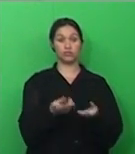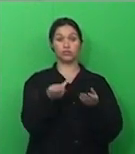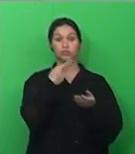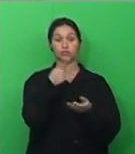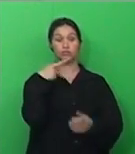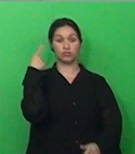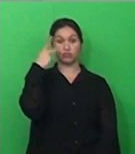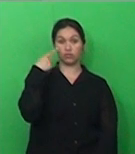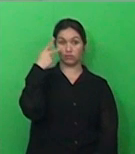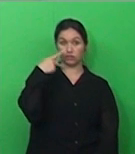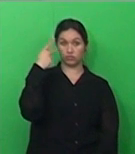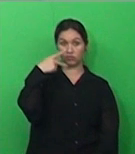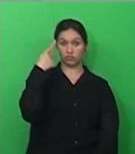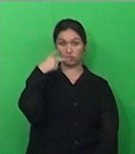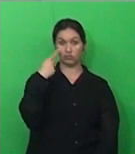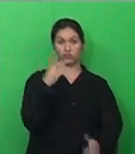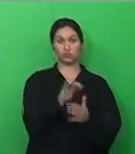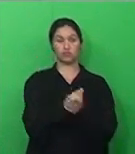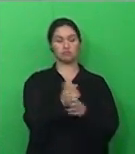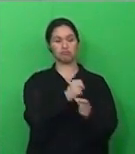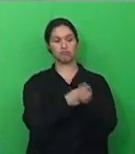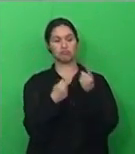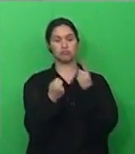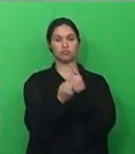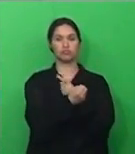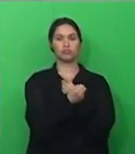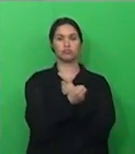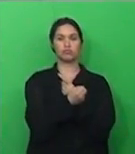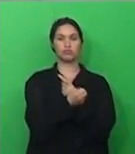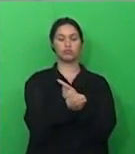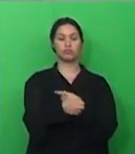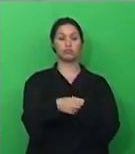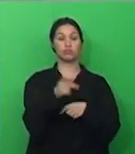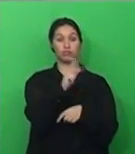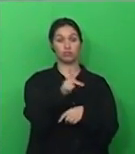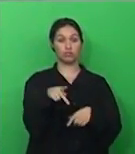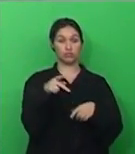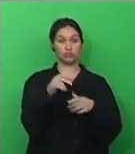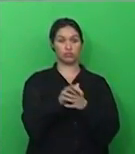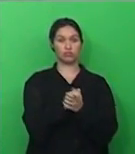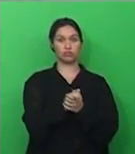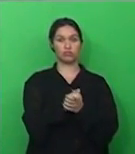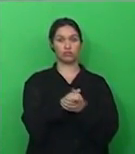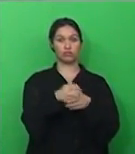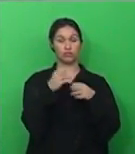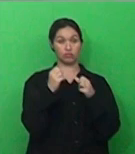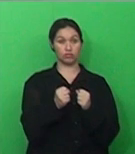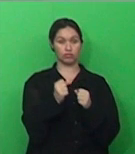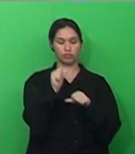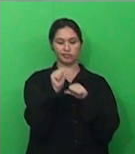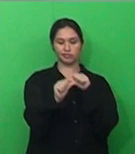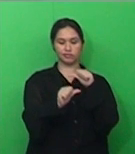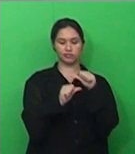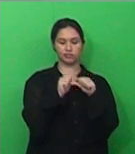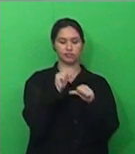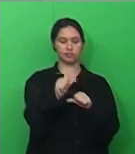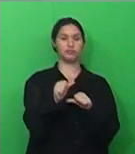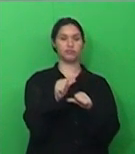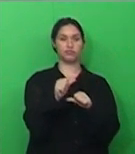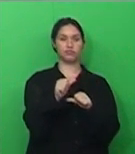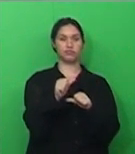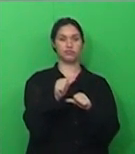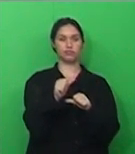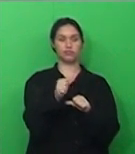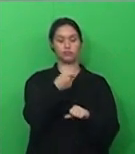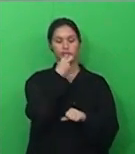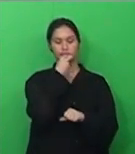políticas, socioculturais e econômicas, o professor poderá omitir ou distorcer as teorias, opiniões e pontos